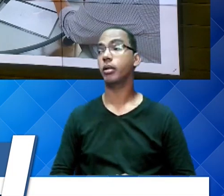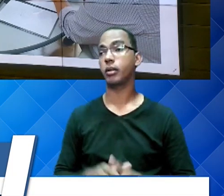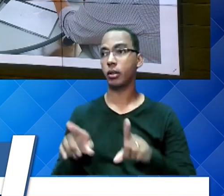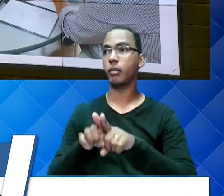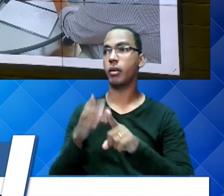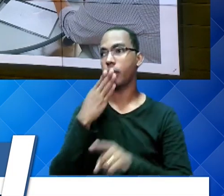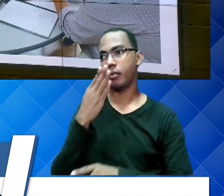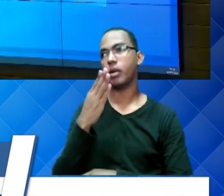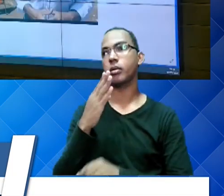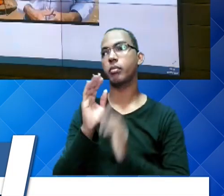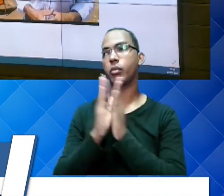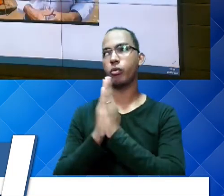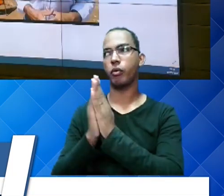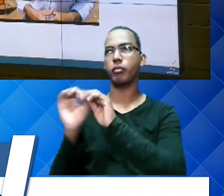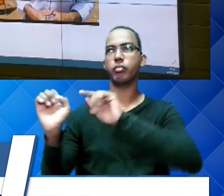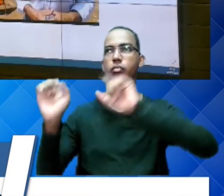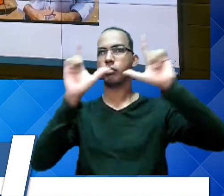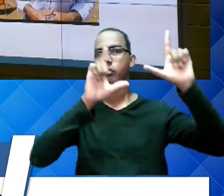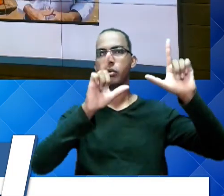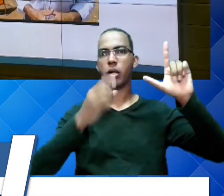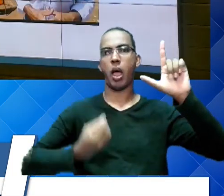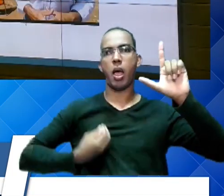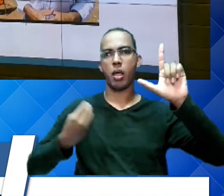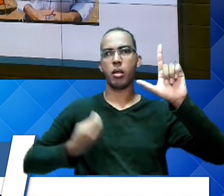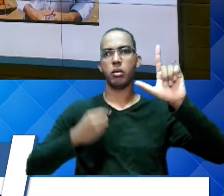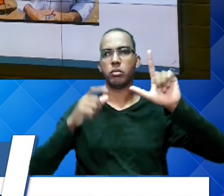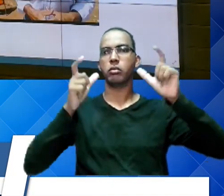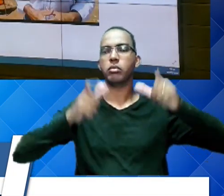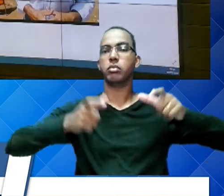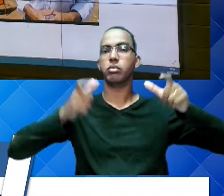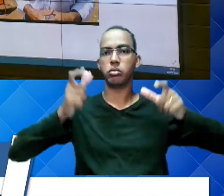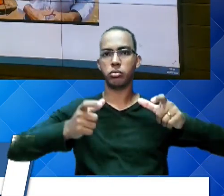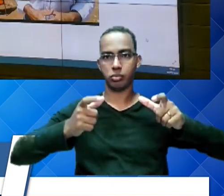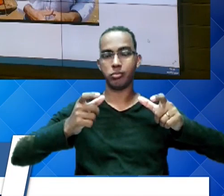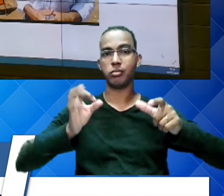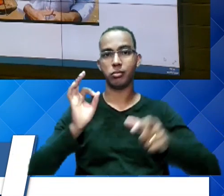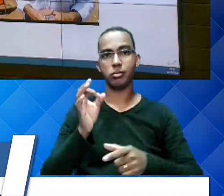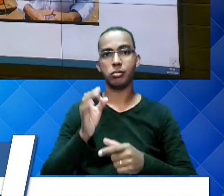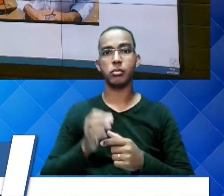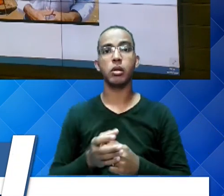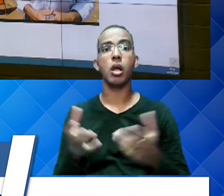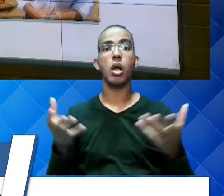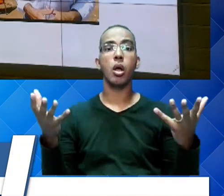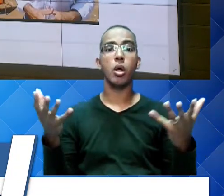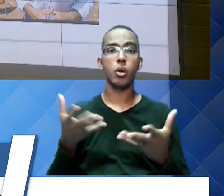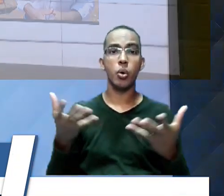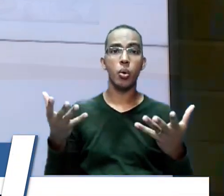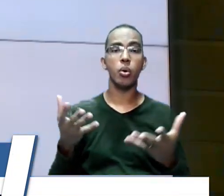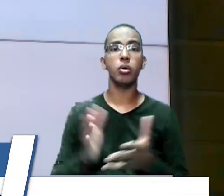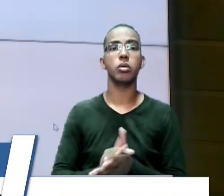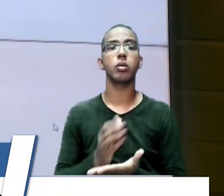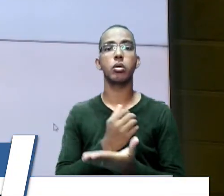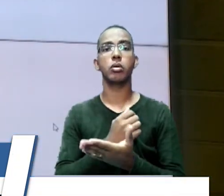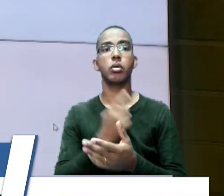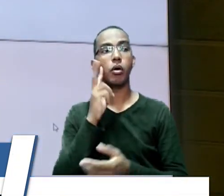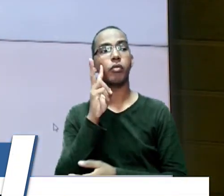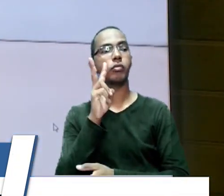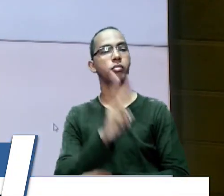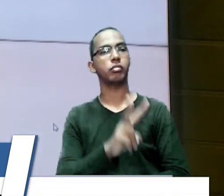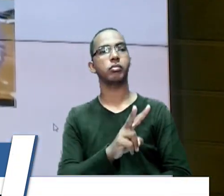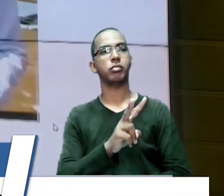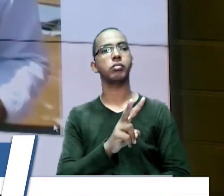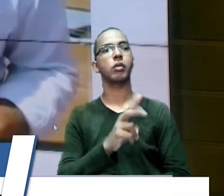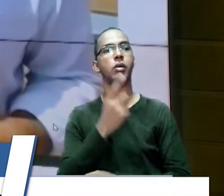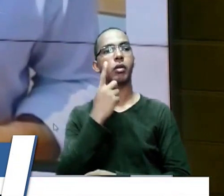foto da minha presença ali no local, e hoje passei no local, fiz um